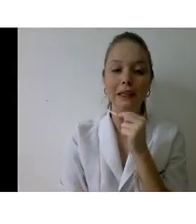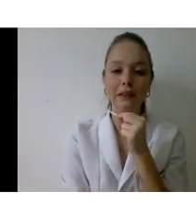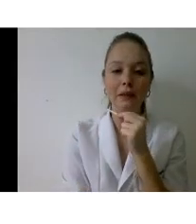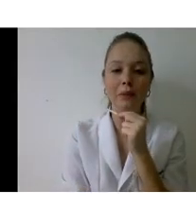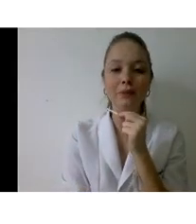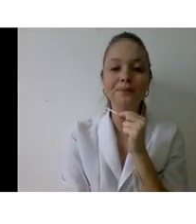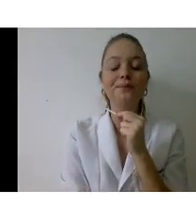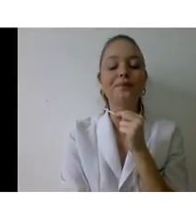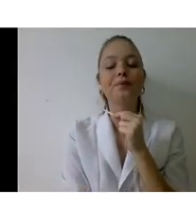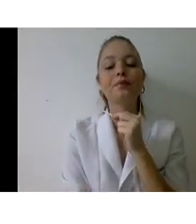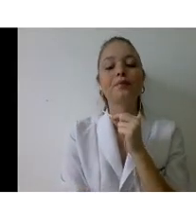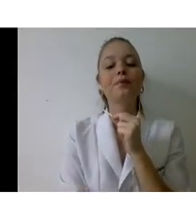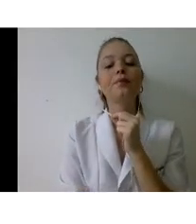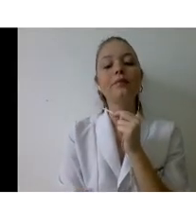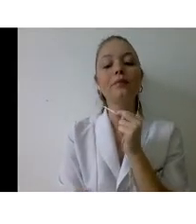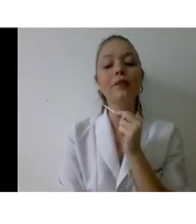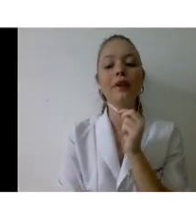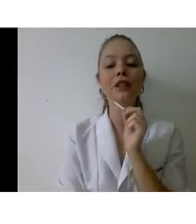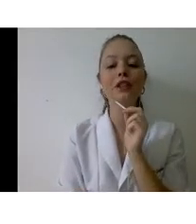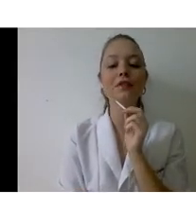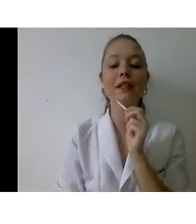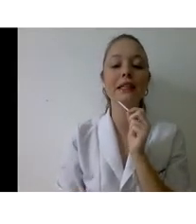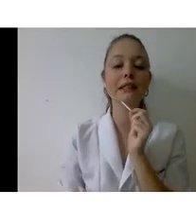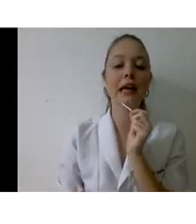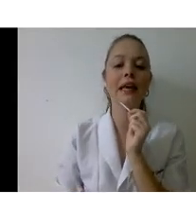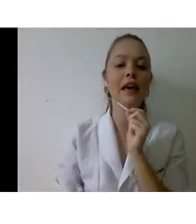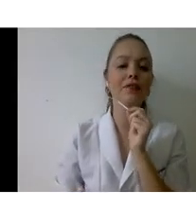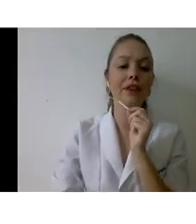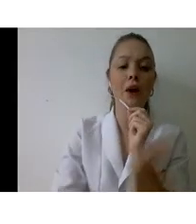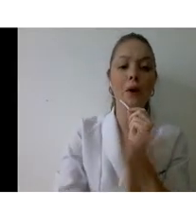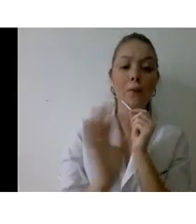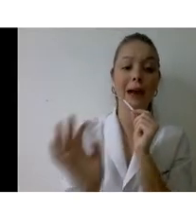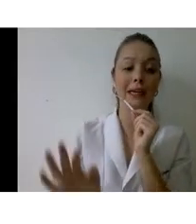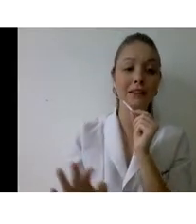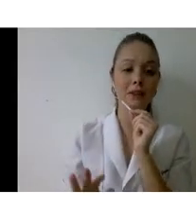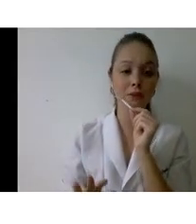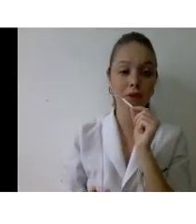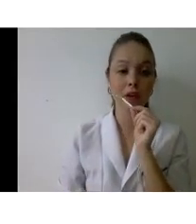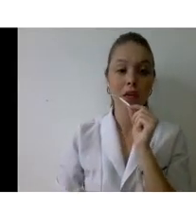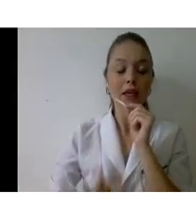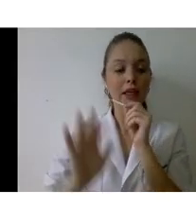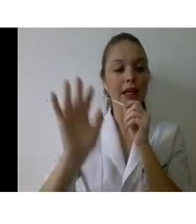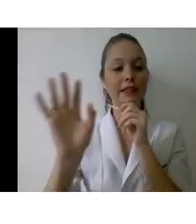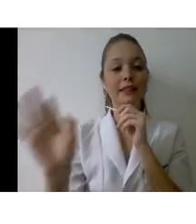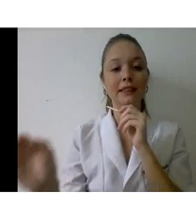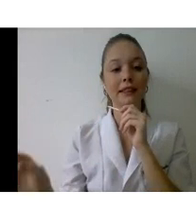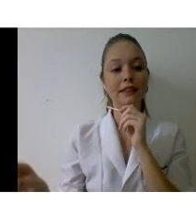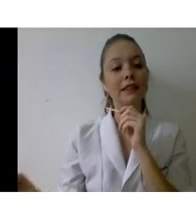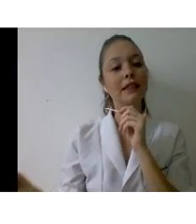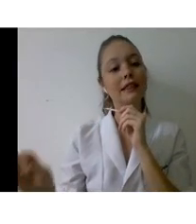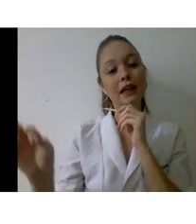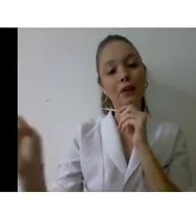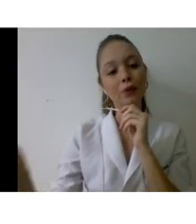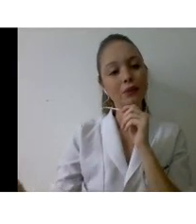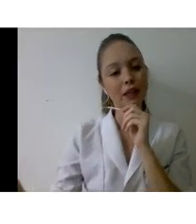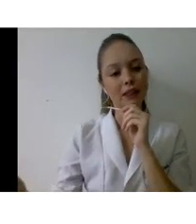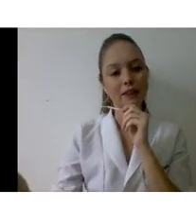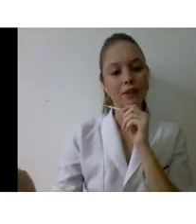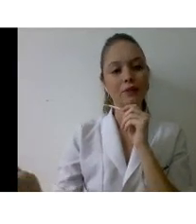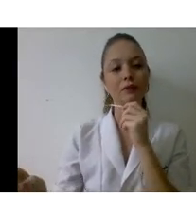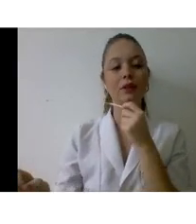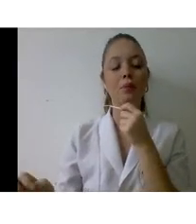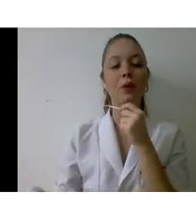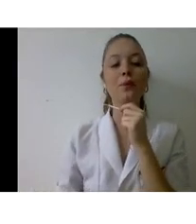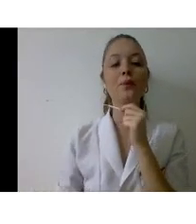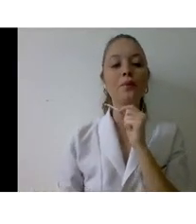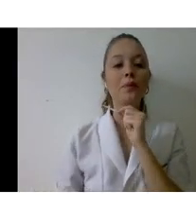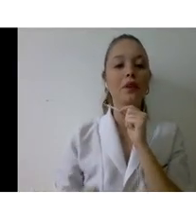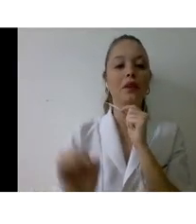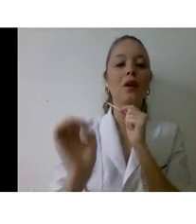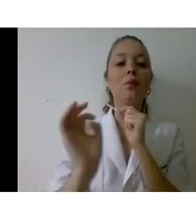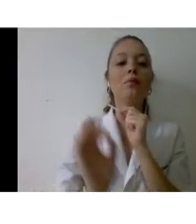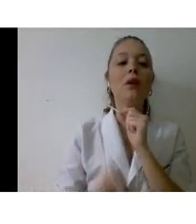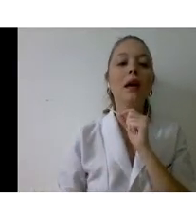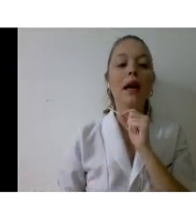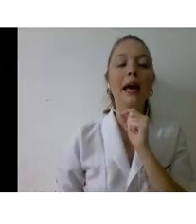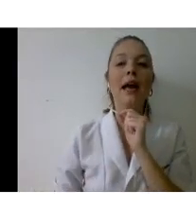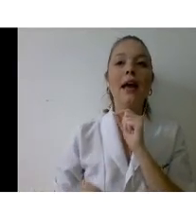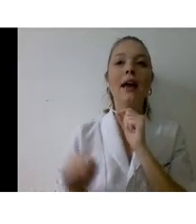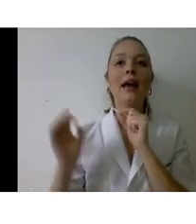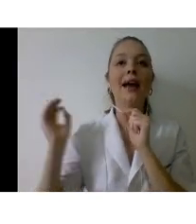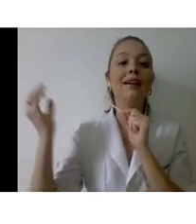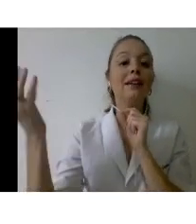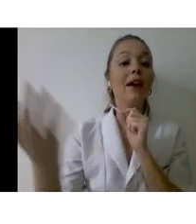essa panela, tá bom? Então, a gente vai tentar evitar ao máximo que esses acidentes aconteçam, tá bom?